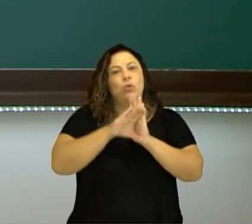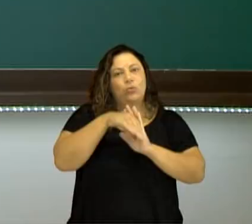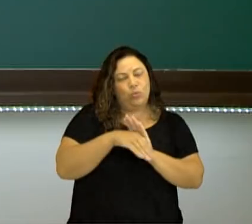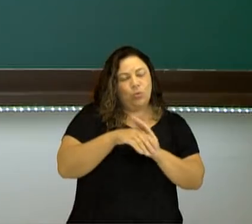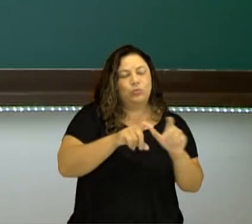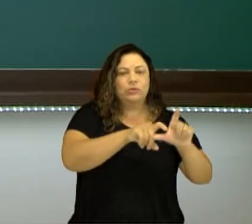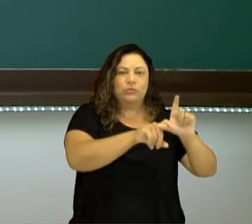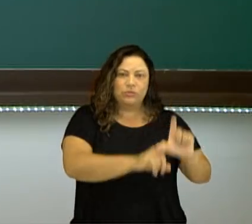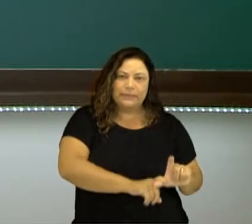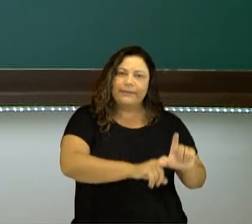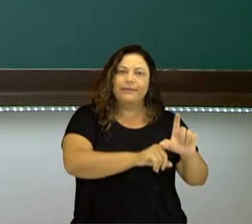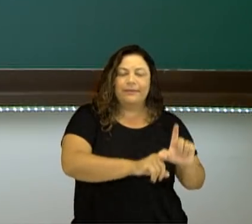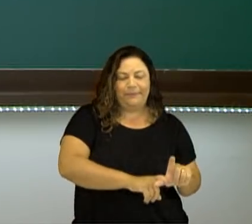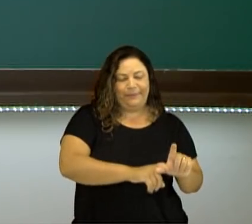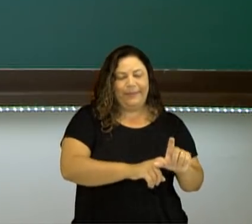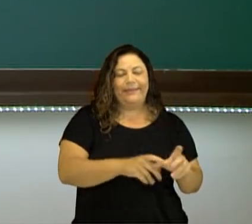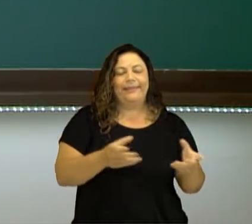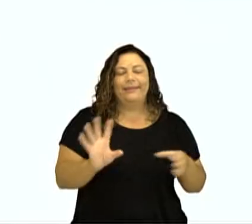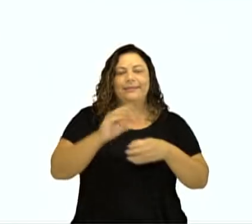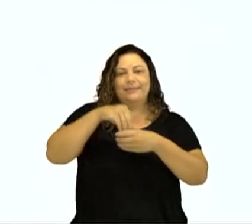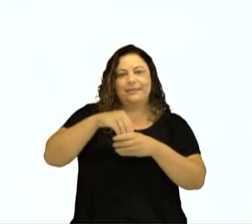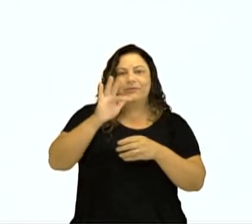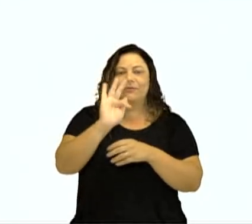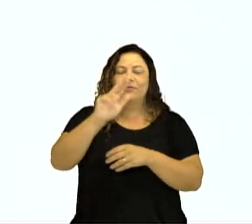de variáveis dentro de uma função.